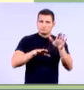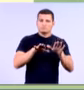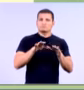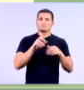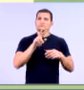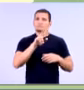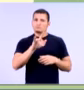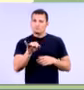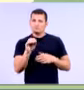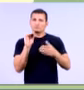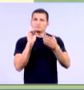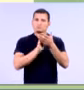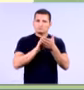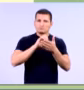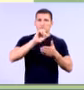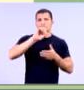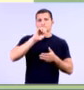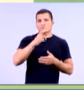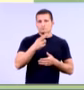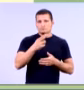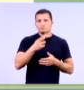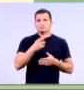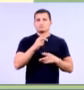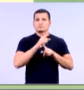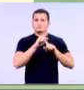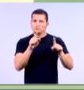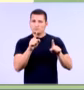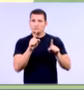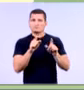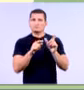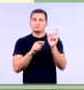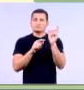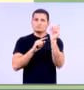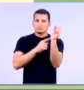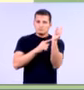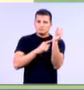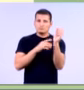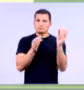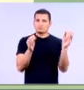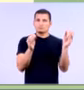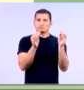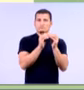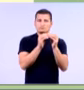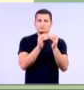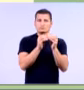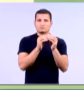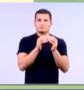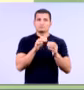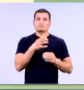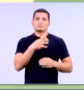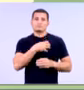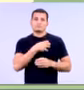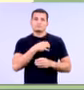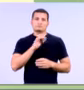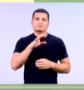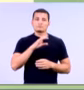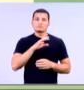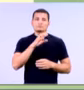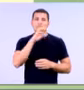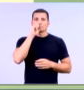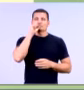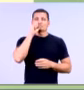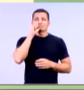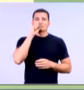não uma preposição juntamente com o seu complemento. Se for no sentido de sorver e inalar, não precisa